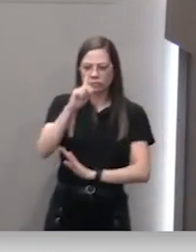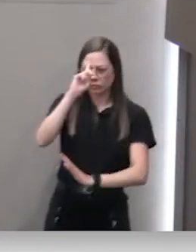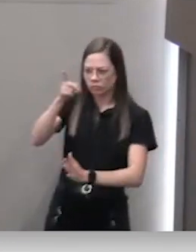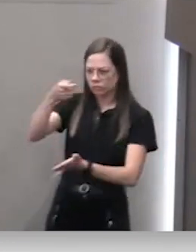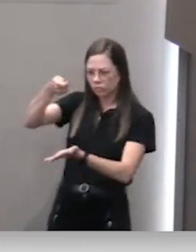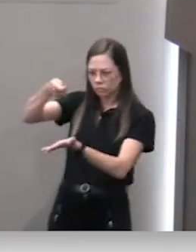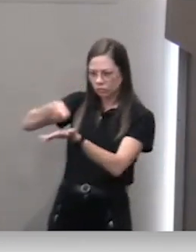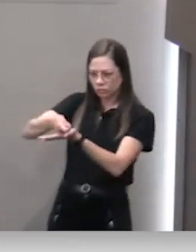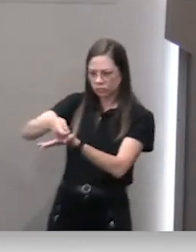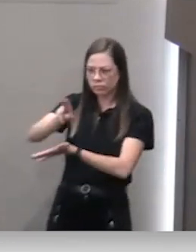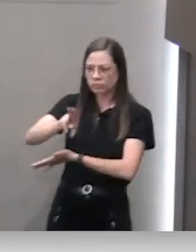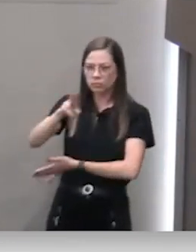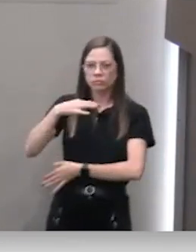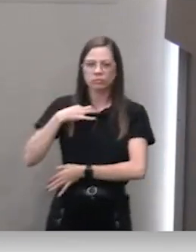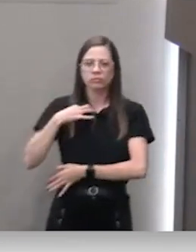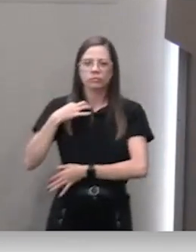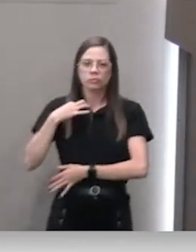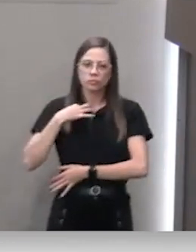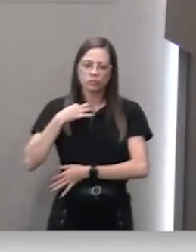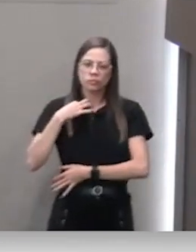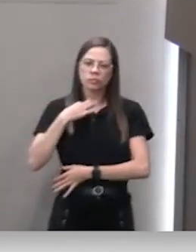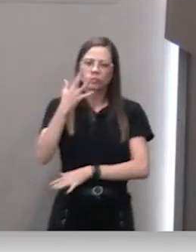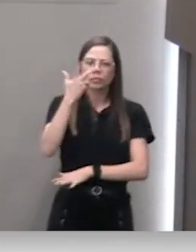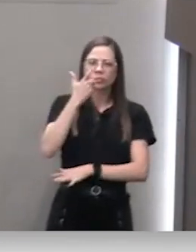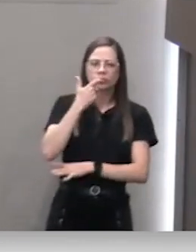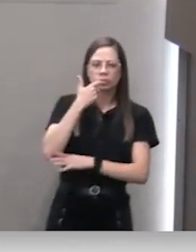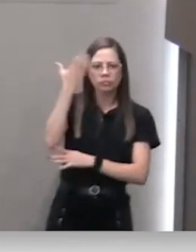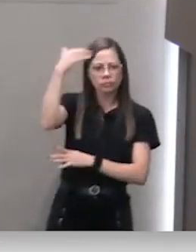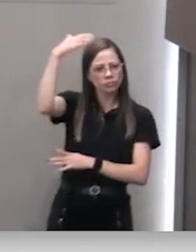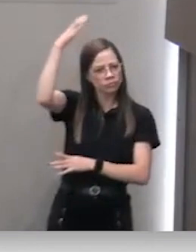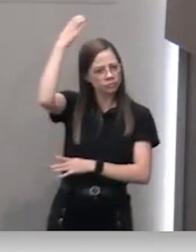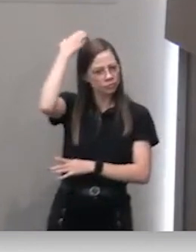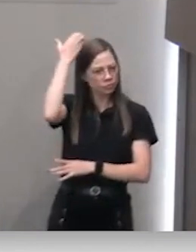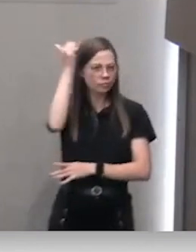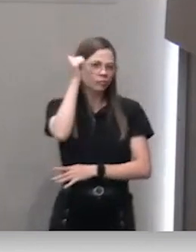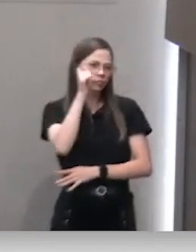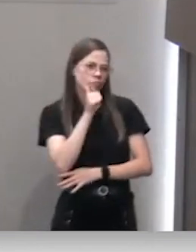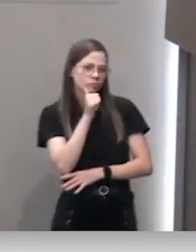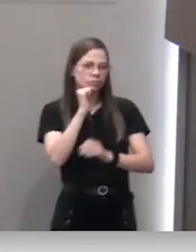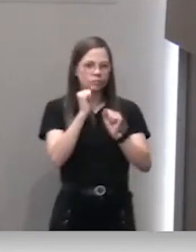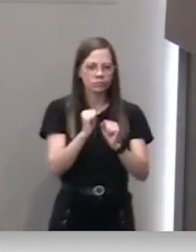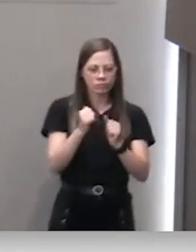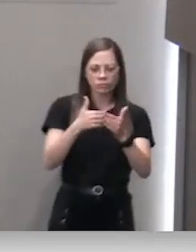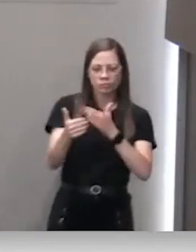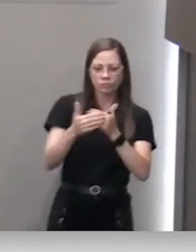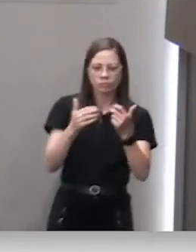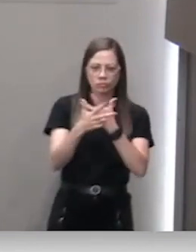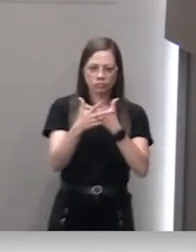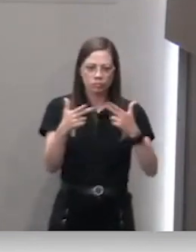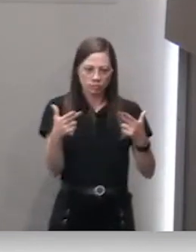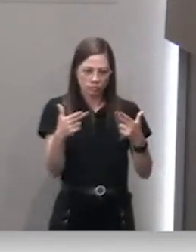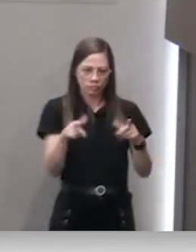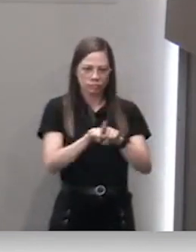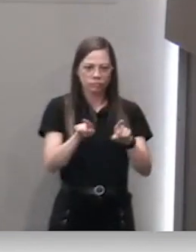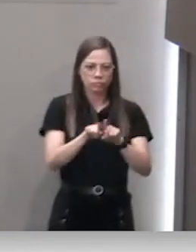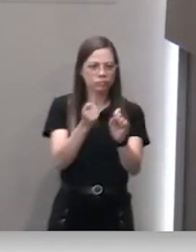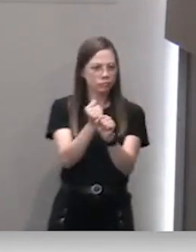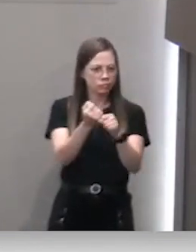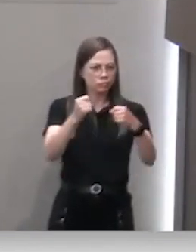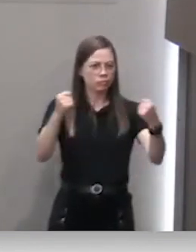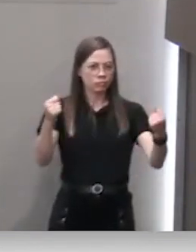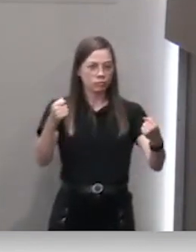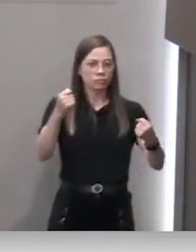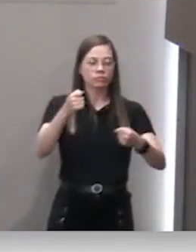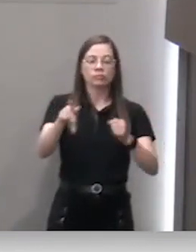obrigou a se vestir de princesa, dizendo que ele podia ser qualquer coisa. A repercussão foi tão grande que o próprio professor